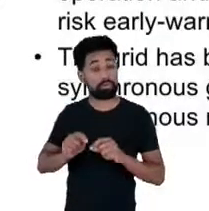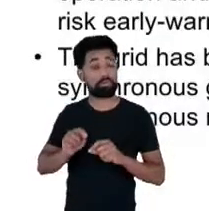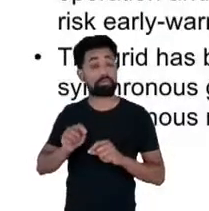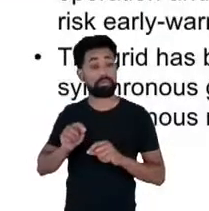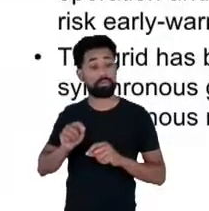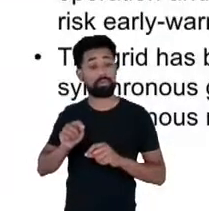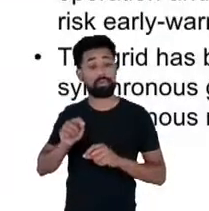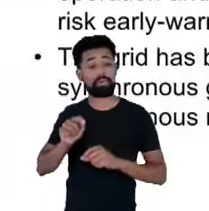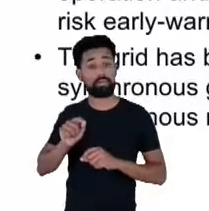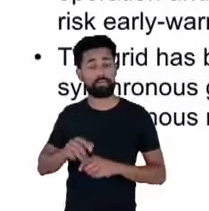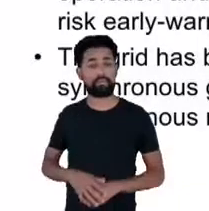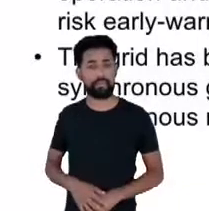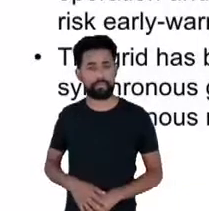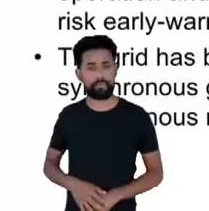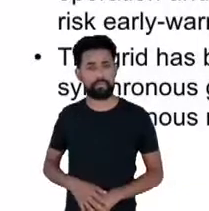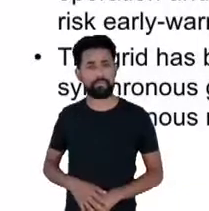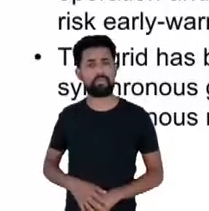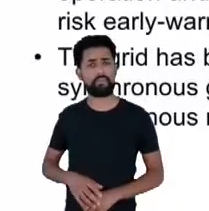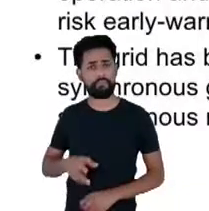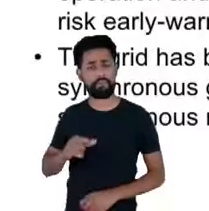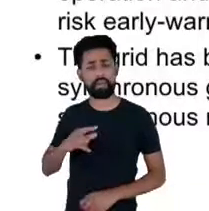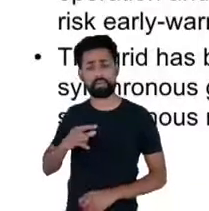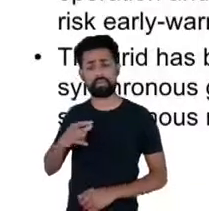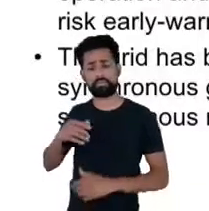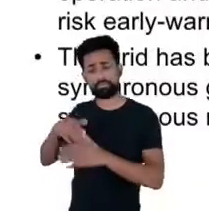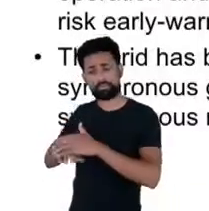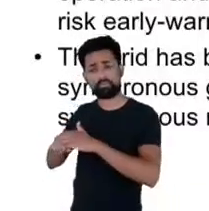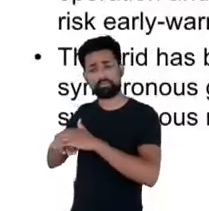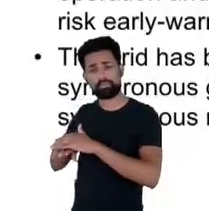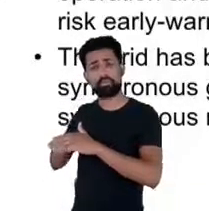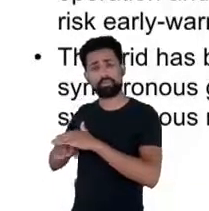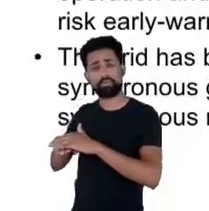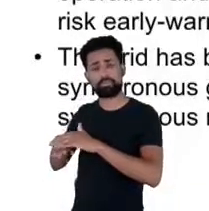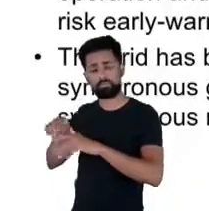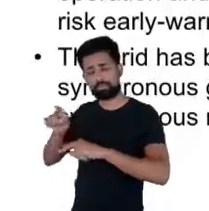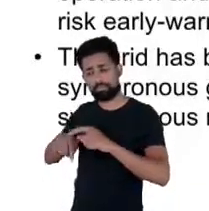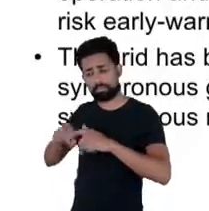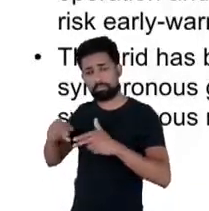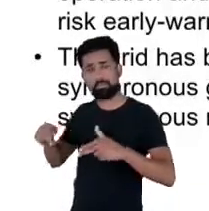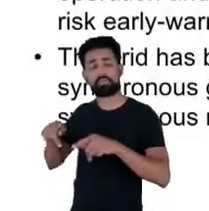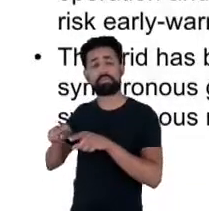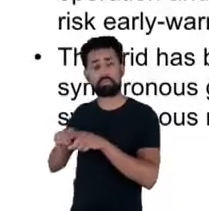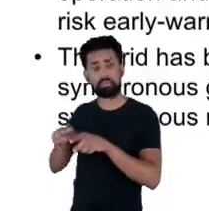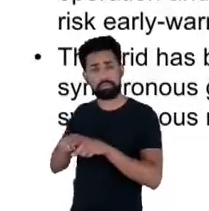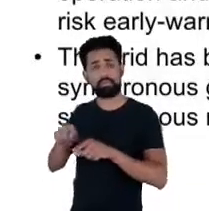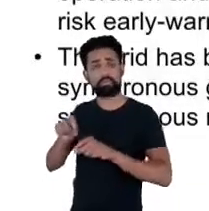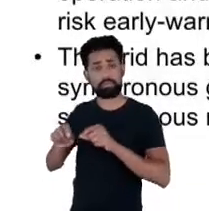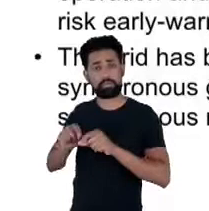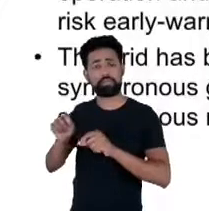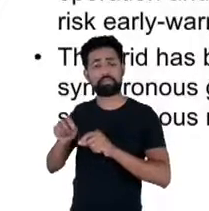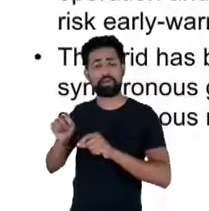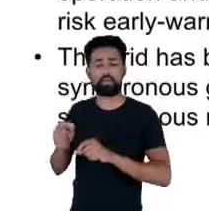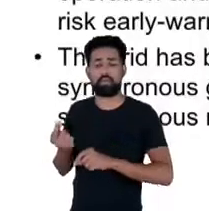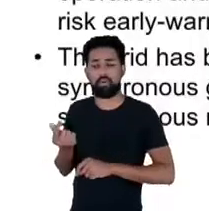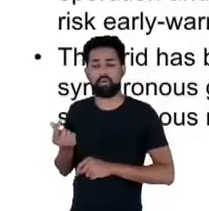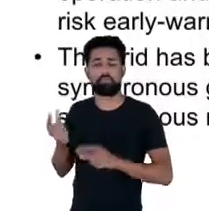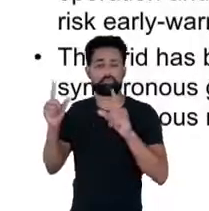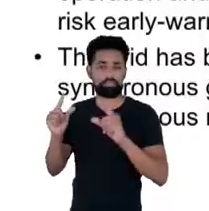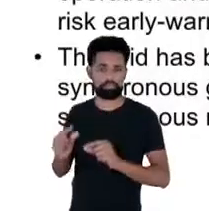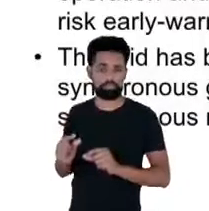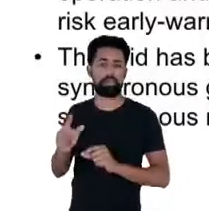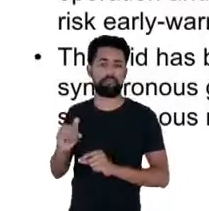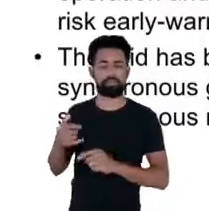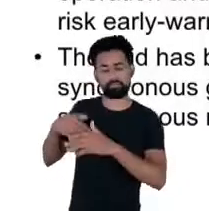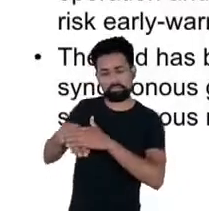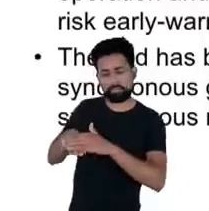tecnologia de armazenamento e equipamentos de larga escala e alta eficiência a baixo custo, como armazenamento por bombeamento,